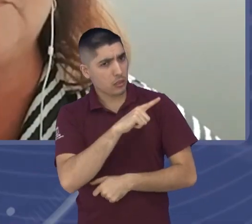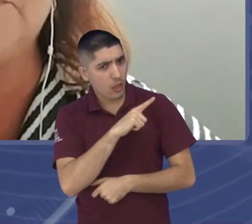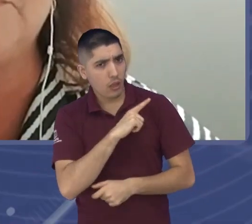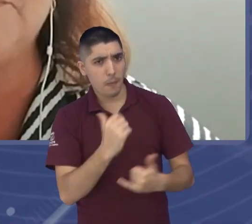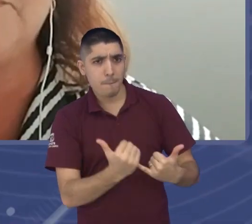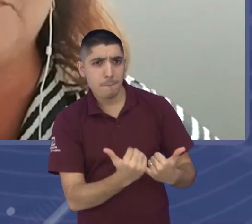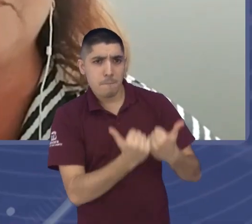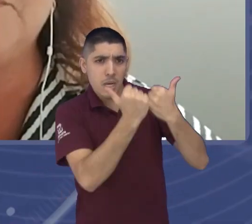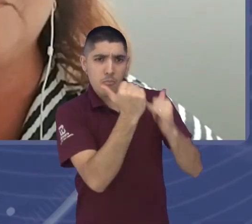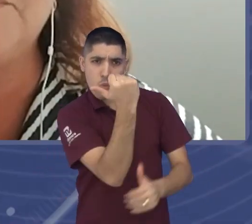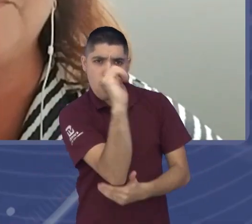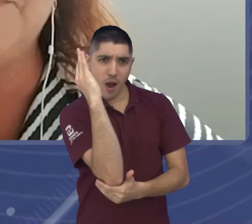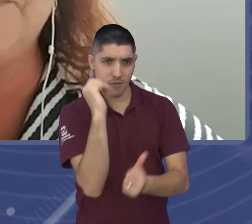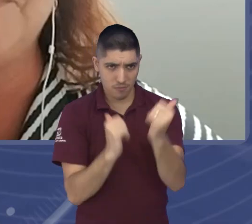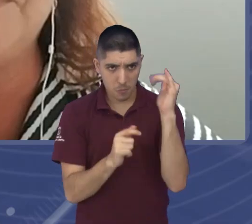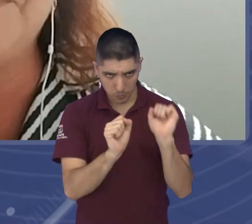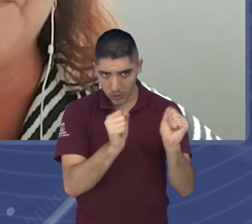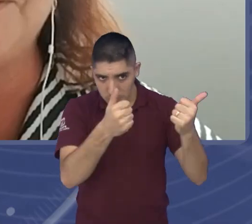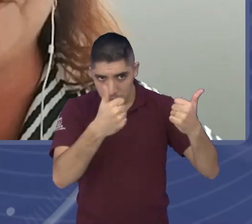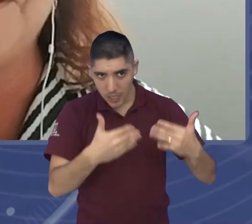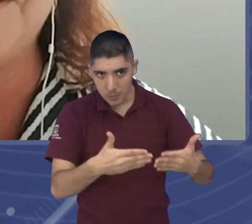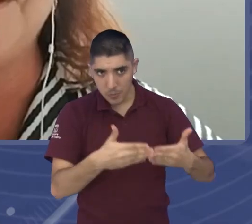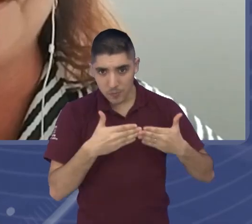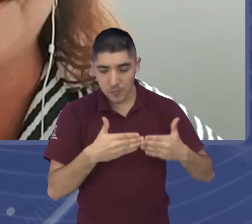arbóreo. Explica para a gente.